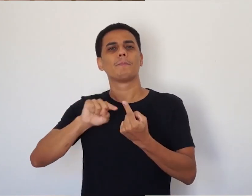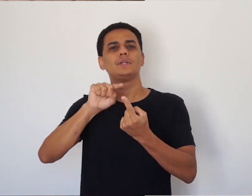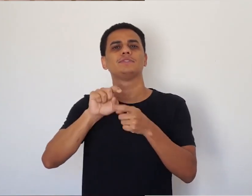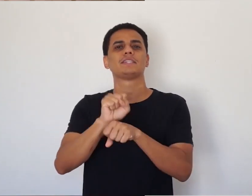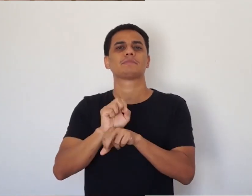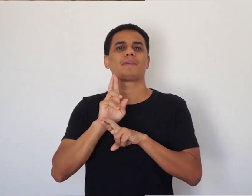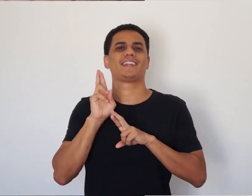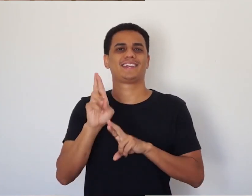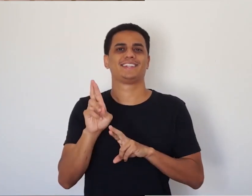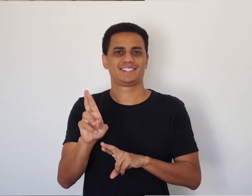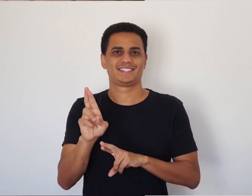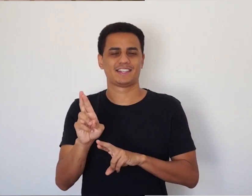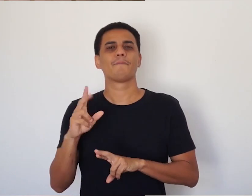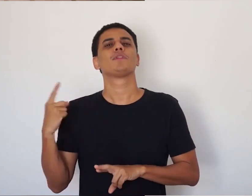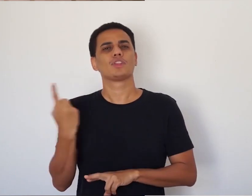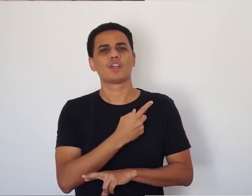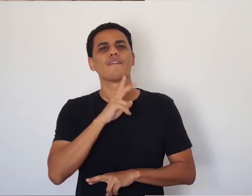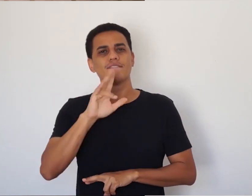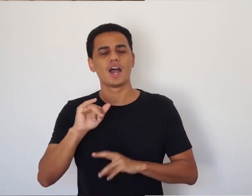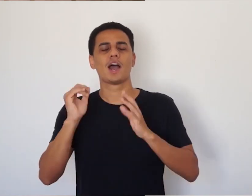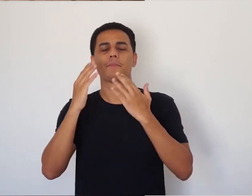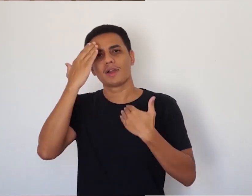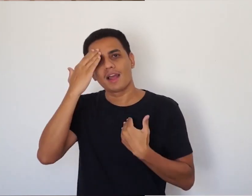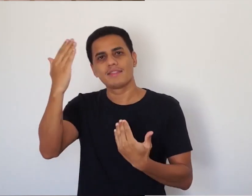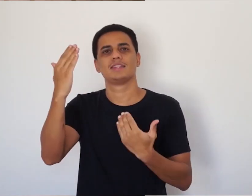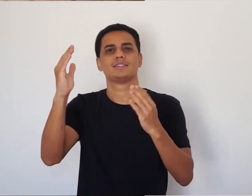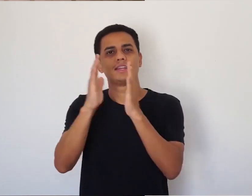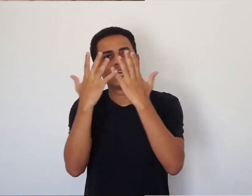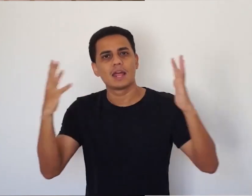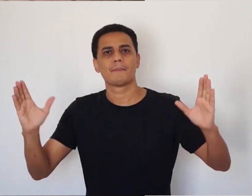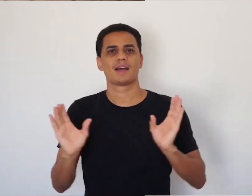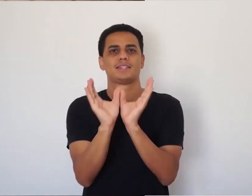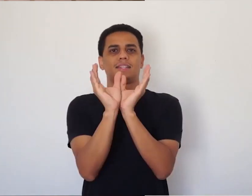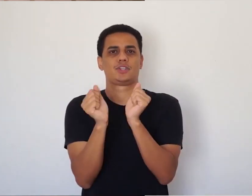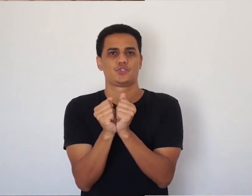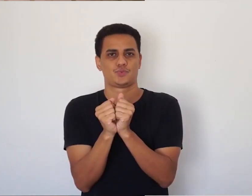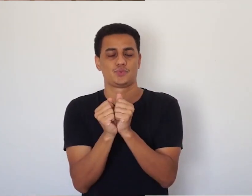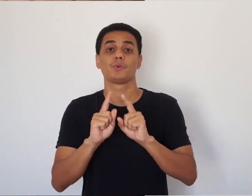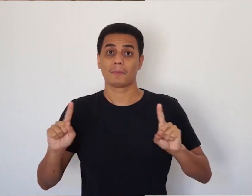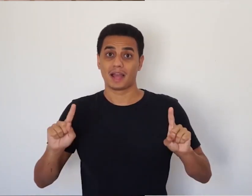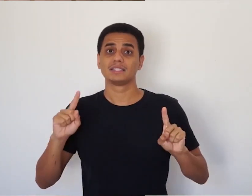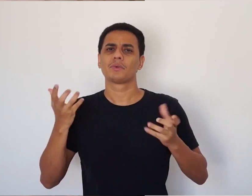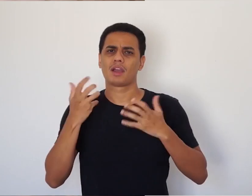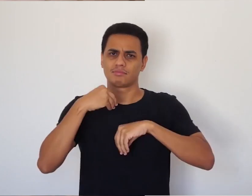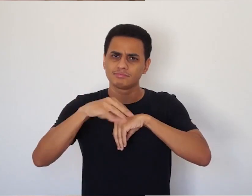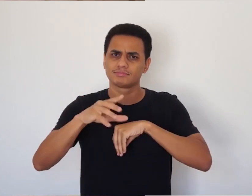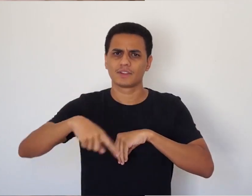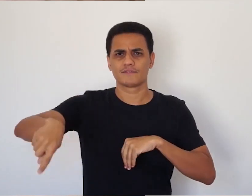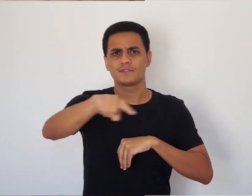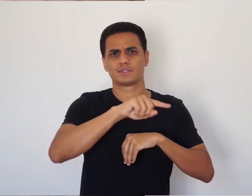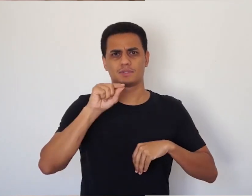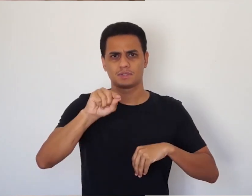uma mensagem de esperança para você e para mim. E nós vamos celebrar a ceia juntos. Mas antes eu queria dizer para você o seguinte: eu